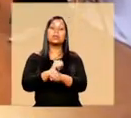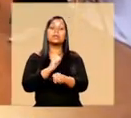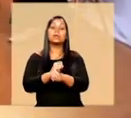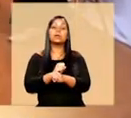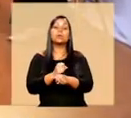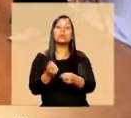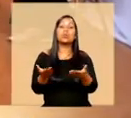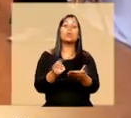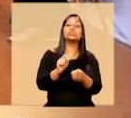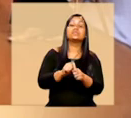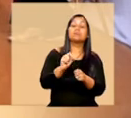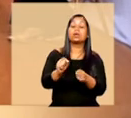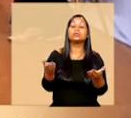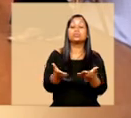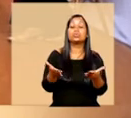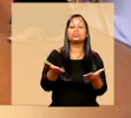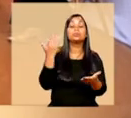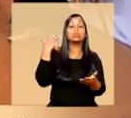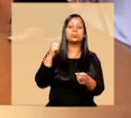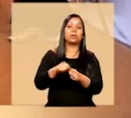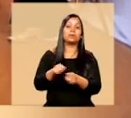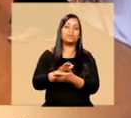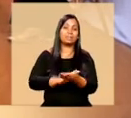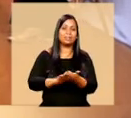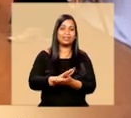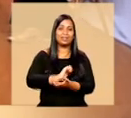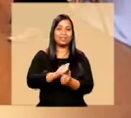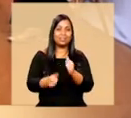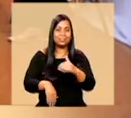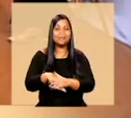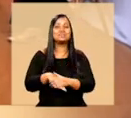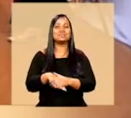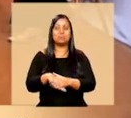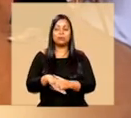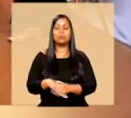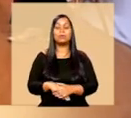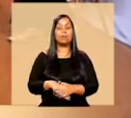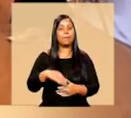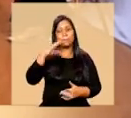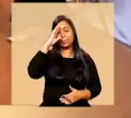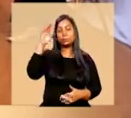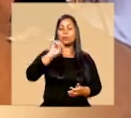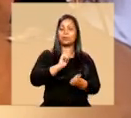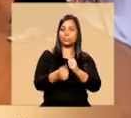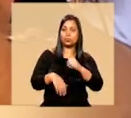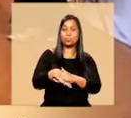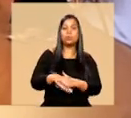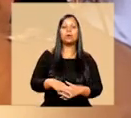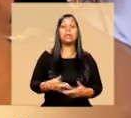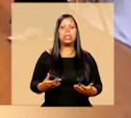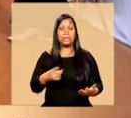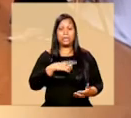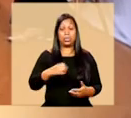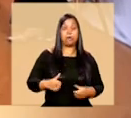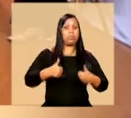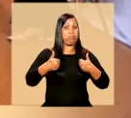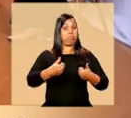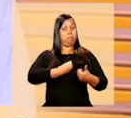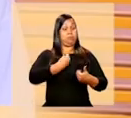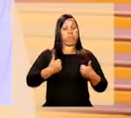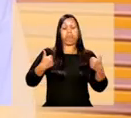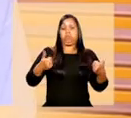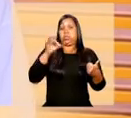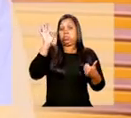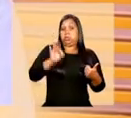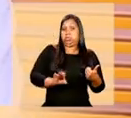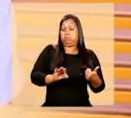esperando um órgão. O que o senhor faz hoje que o senhor não fazia antigamente? Joga futebol com os médicos, né? Principalmente futebol. Tem uma qualidade de